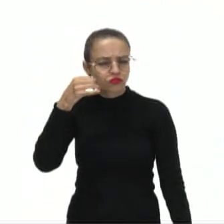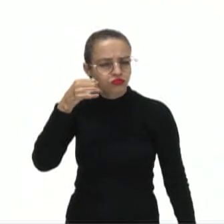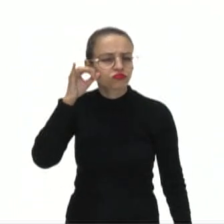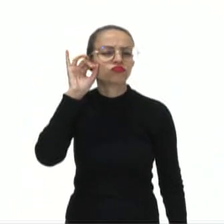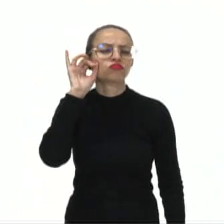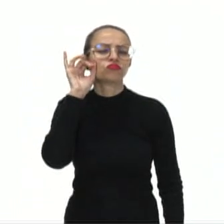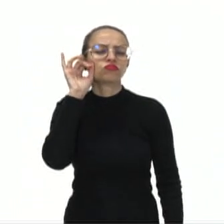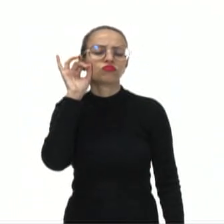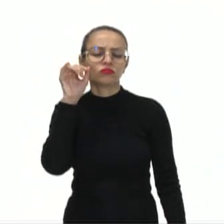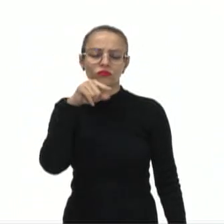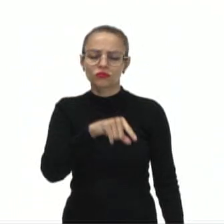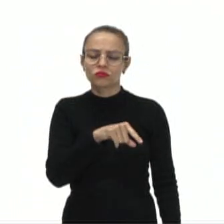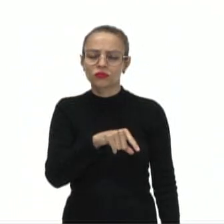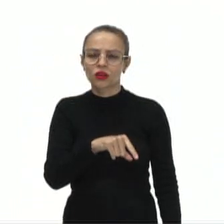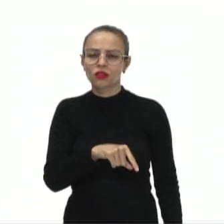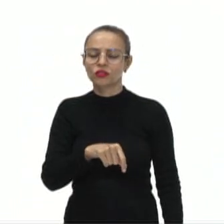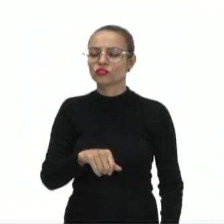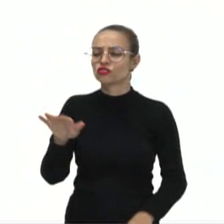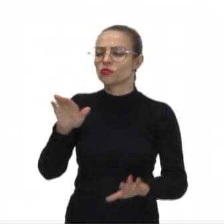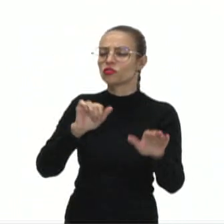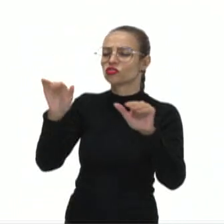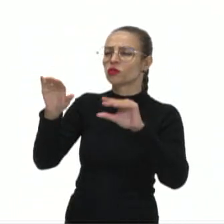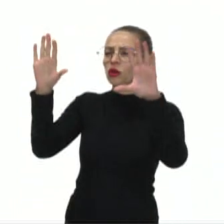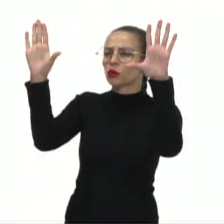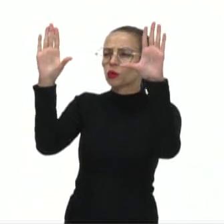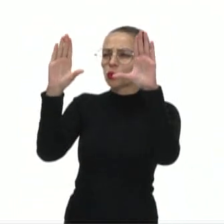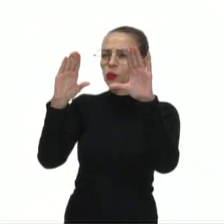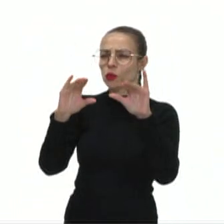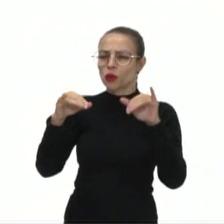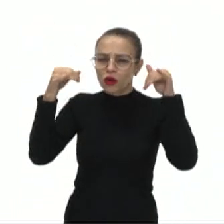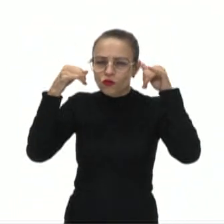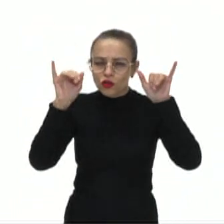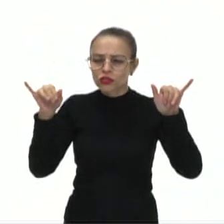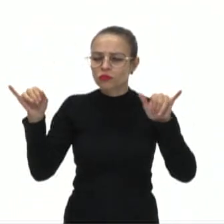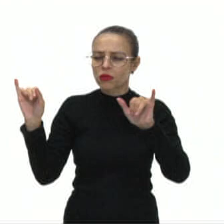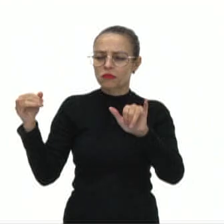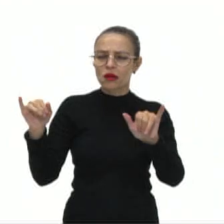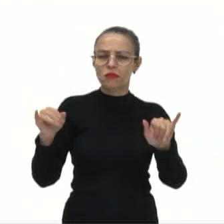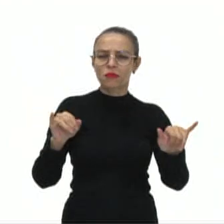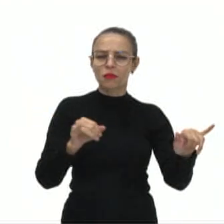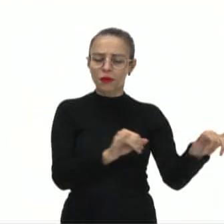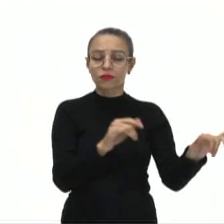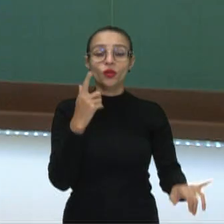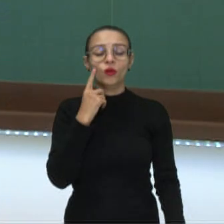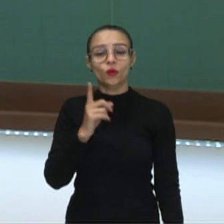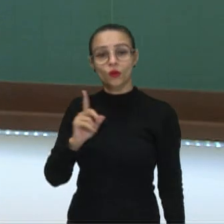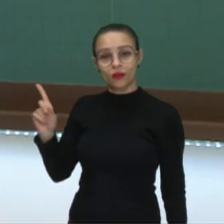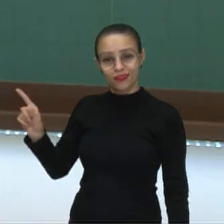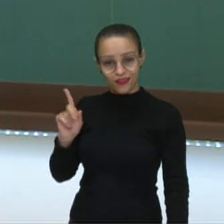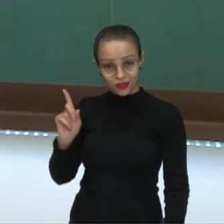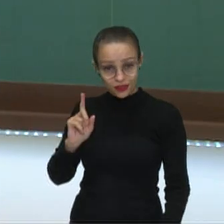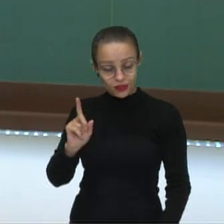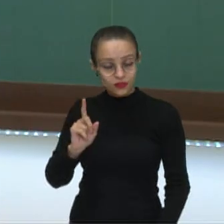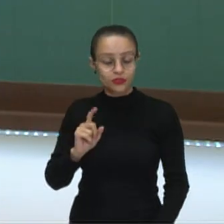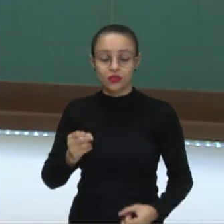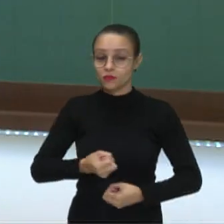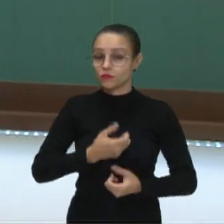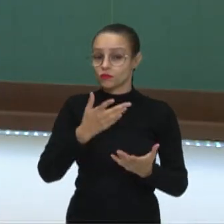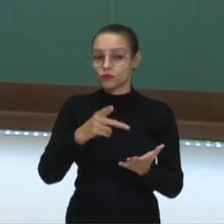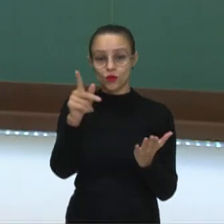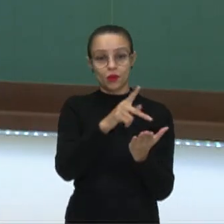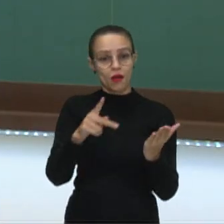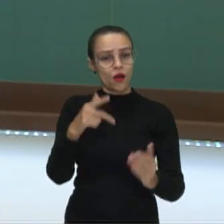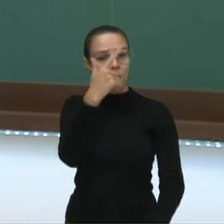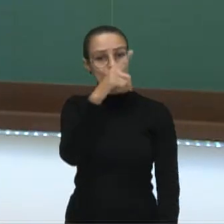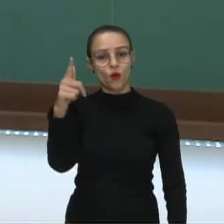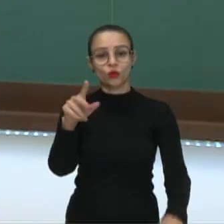águas chamava e o rebanho que pastava, deixava os toujos e vinha. Repare que esse poema é outra temática. E também o